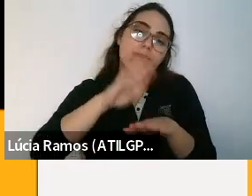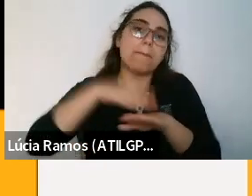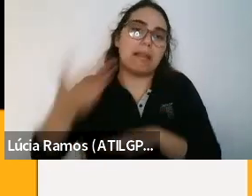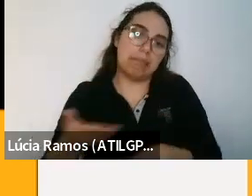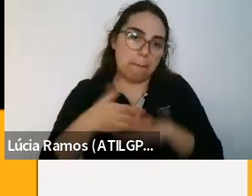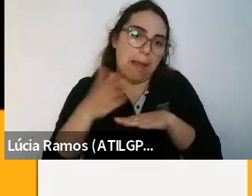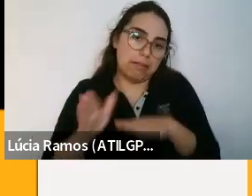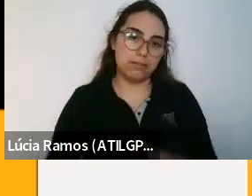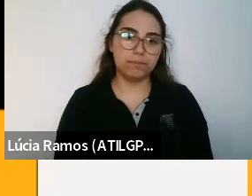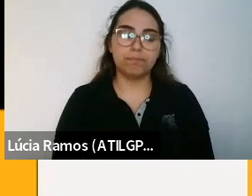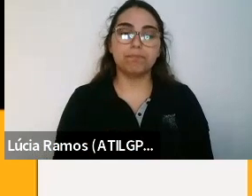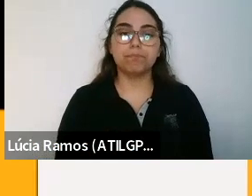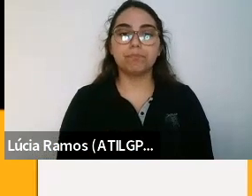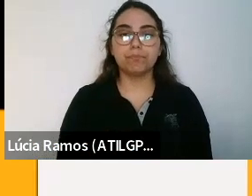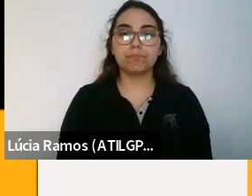foram desenvolvidas